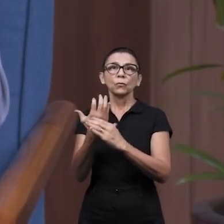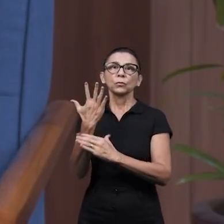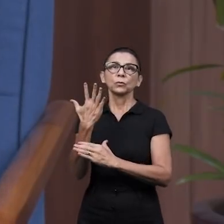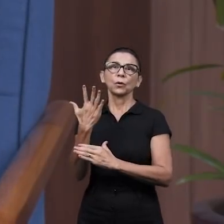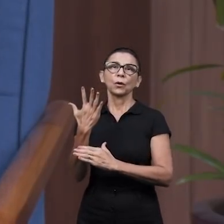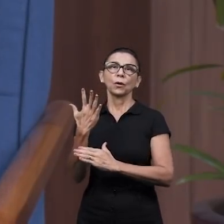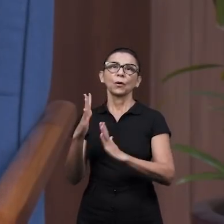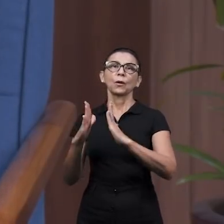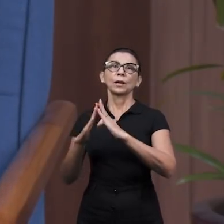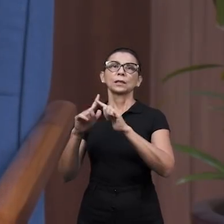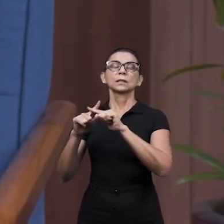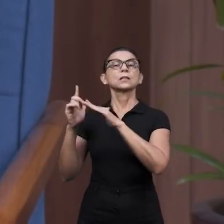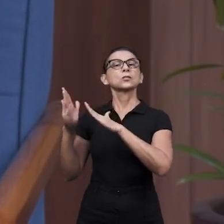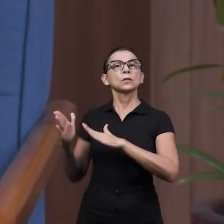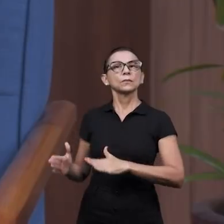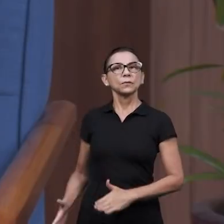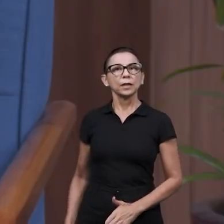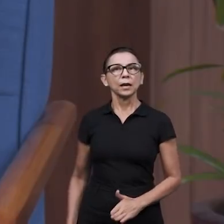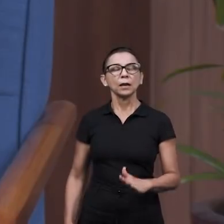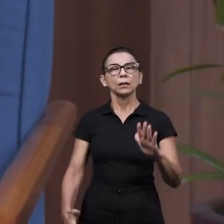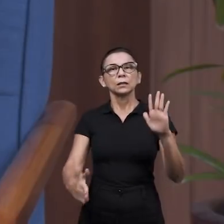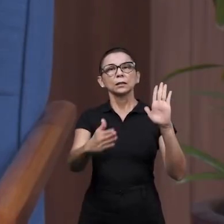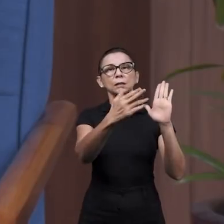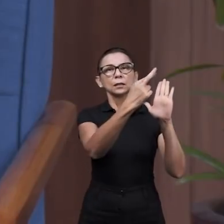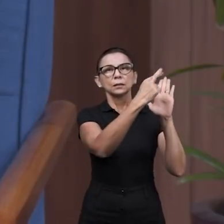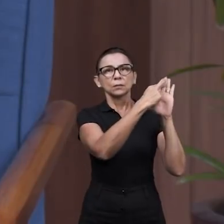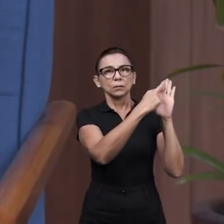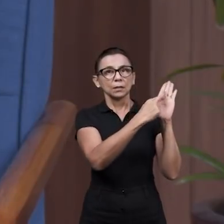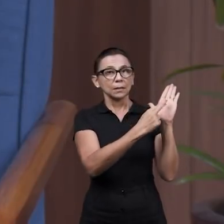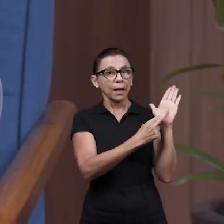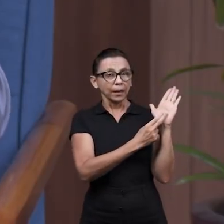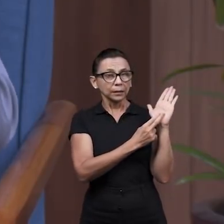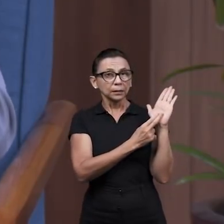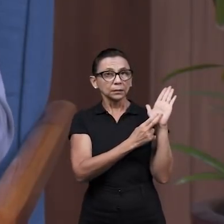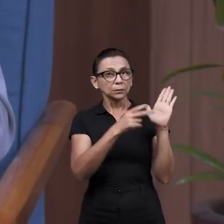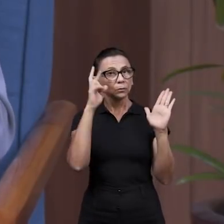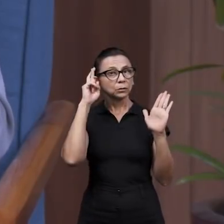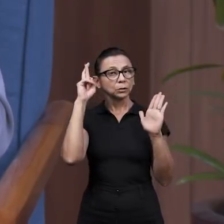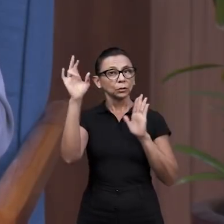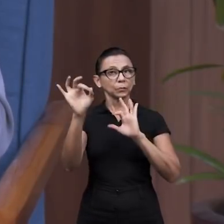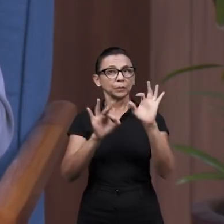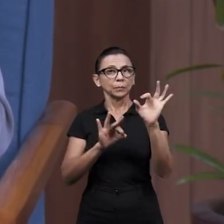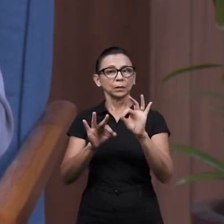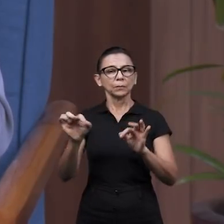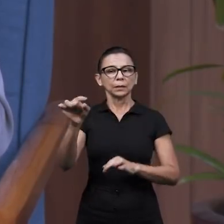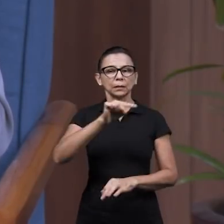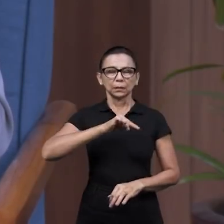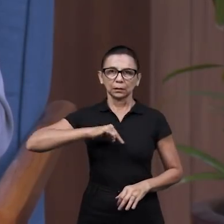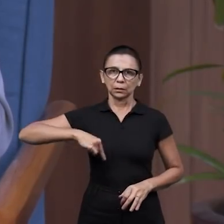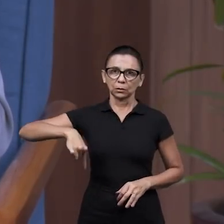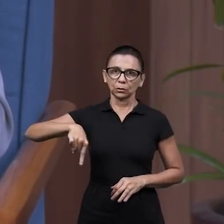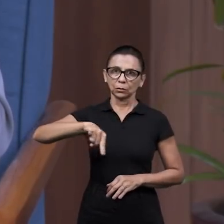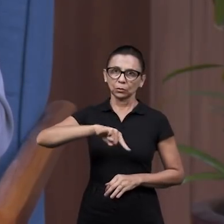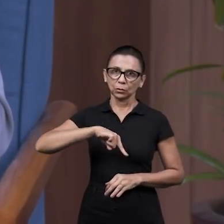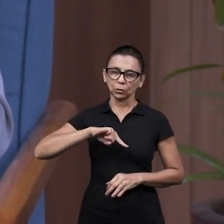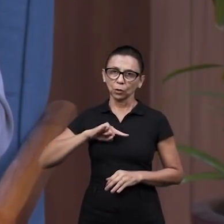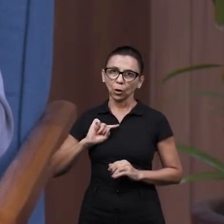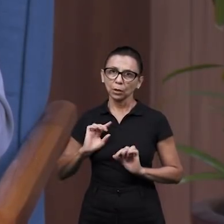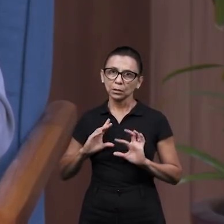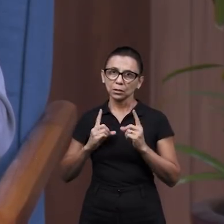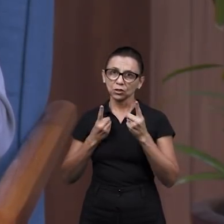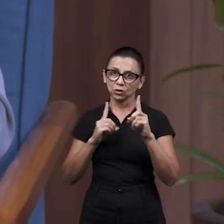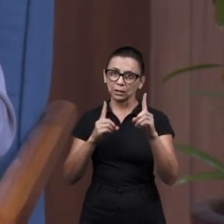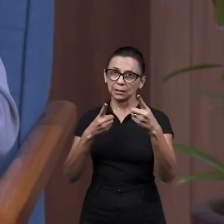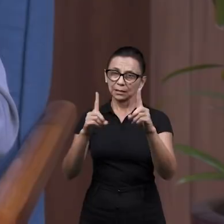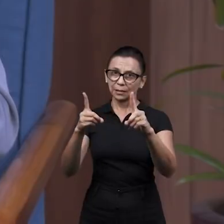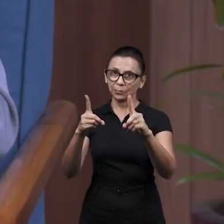ele estabeleceu as diretrizes para que nós, os seus discípulos, dessemos continuidade ao seu